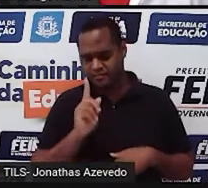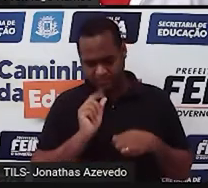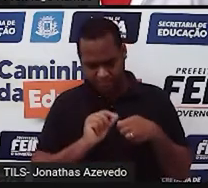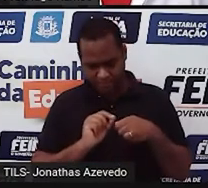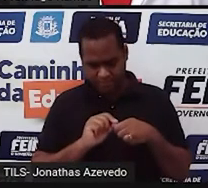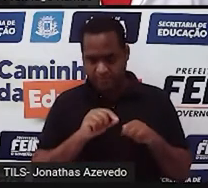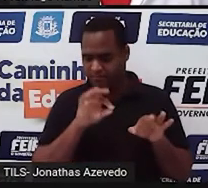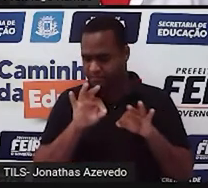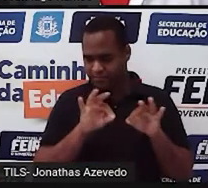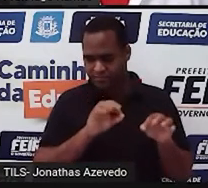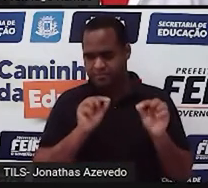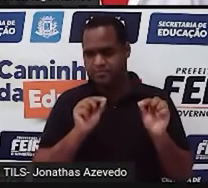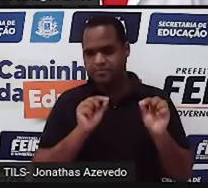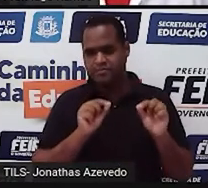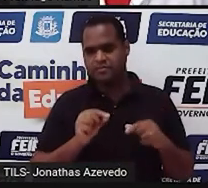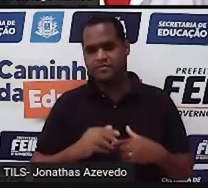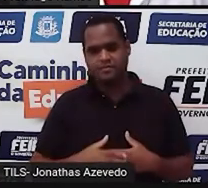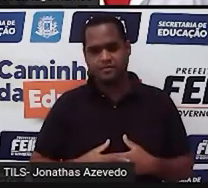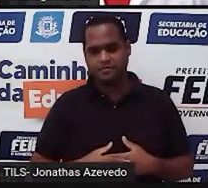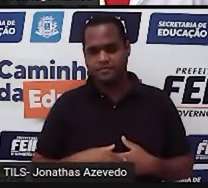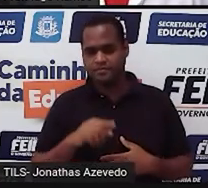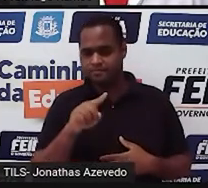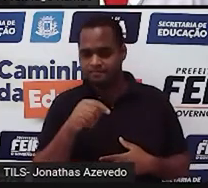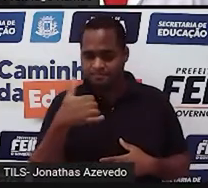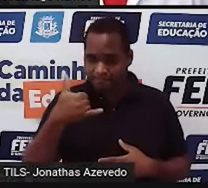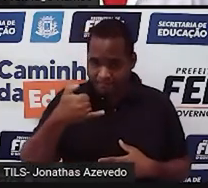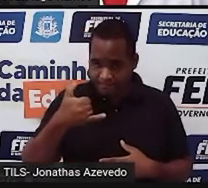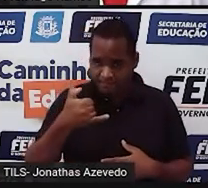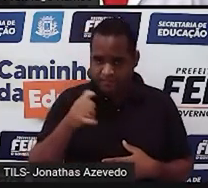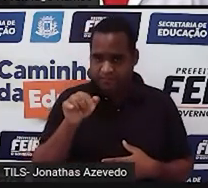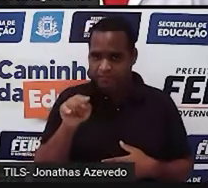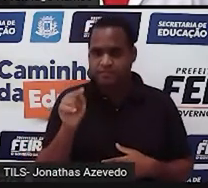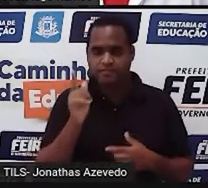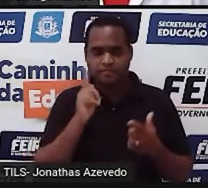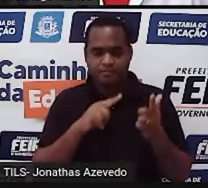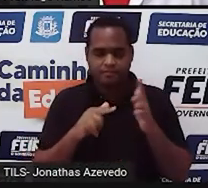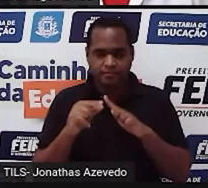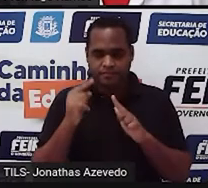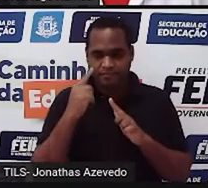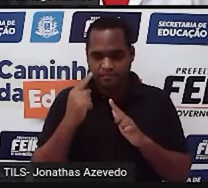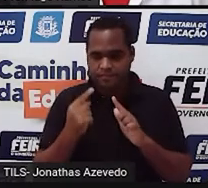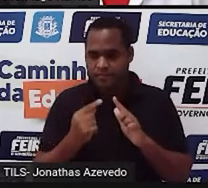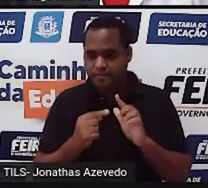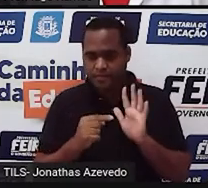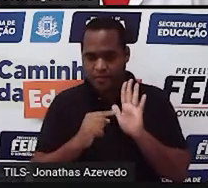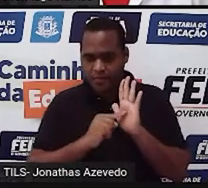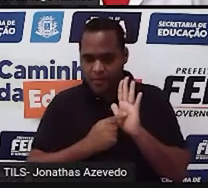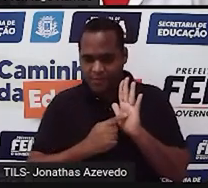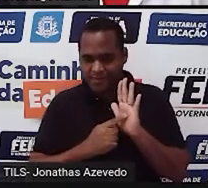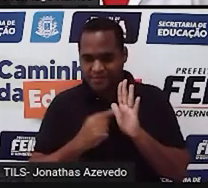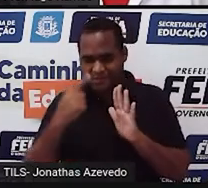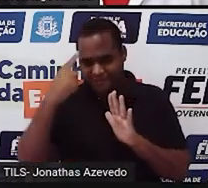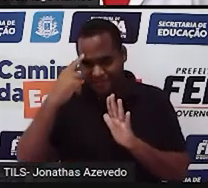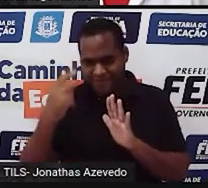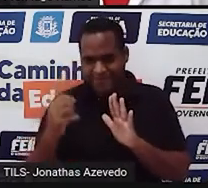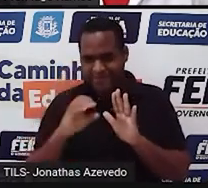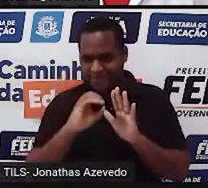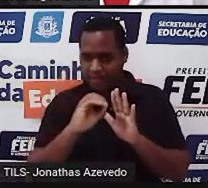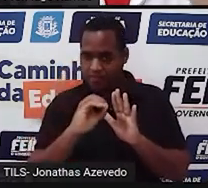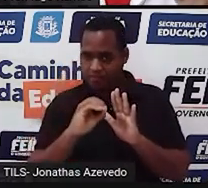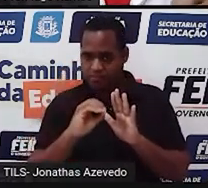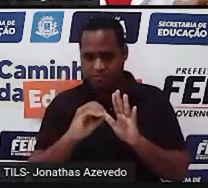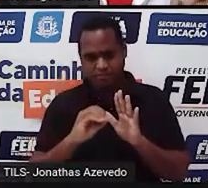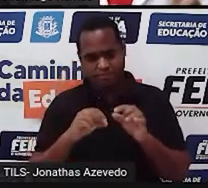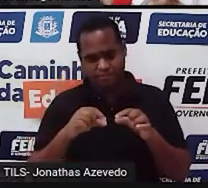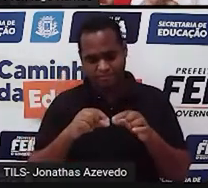fazer e como a caneta tá você vai marcar um ponto em cima da marca são zero na